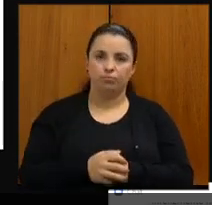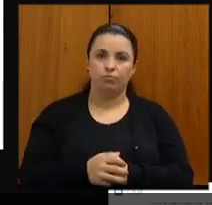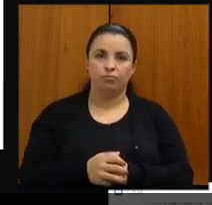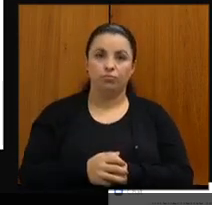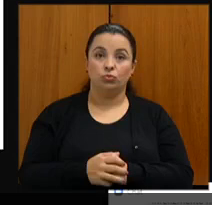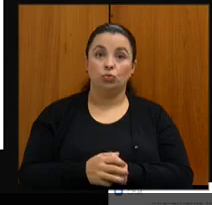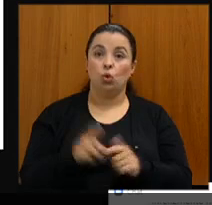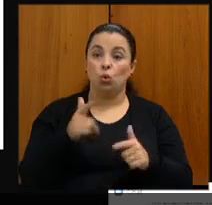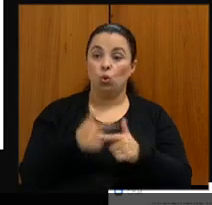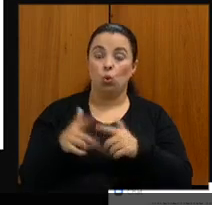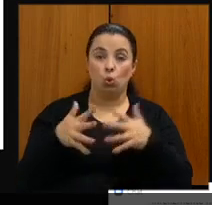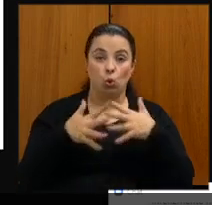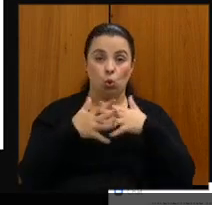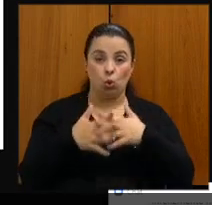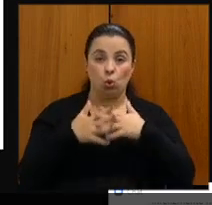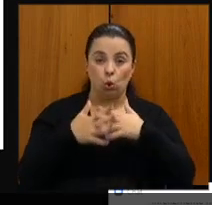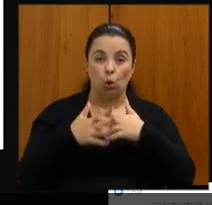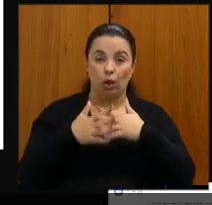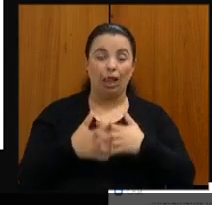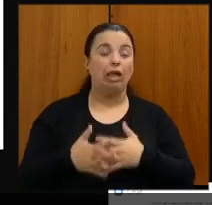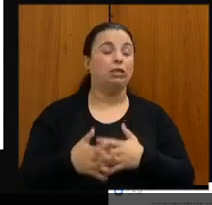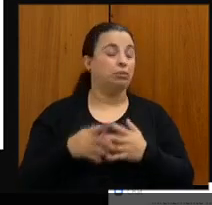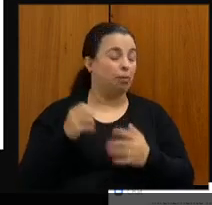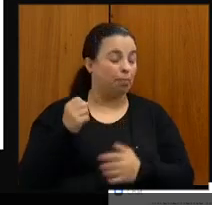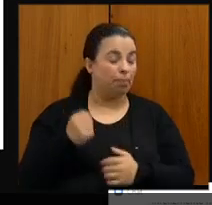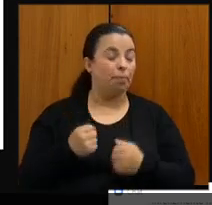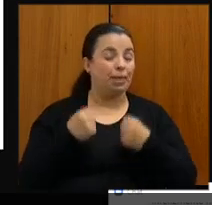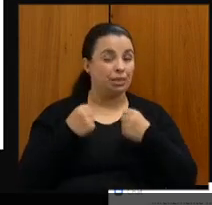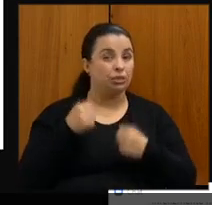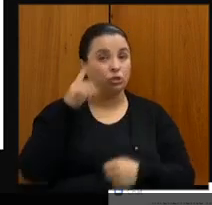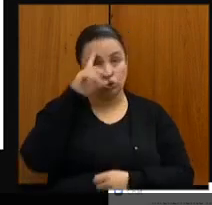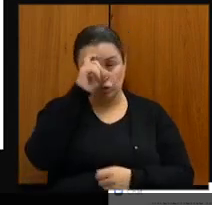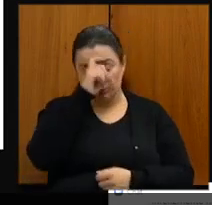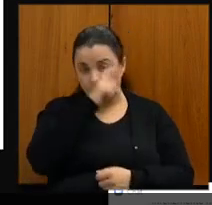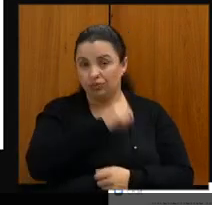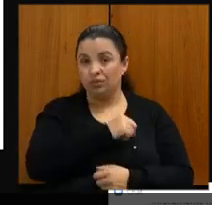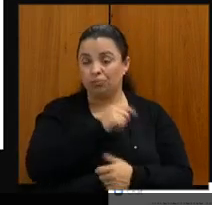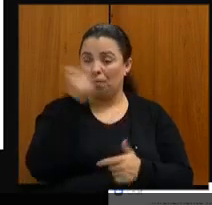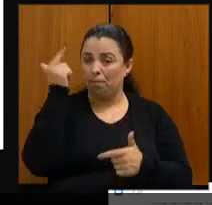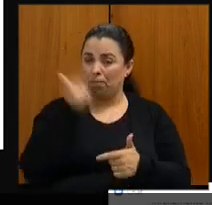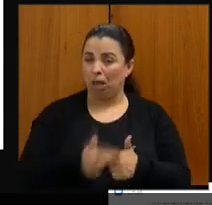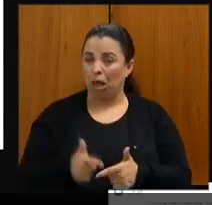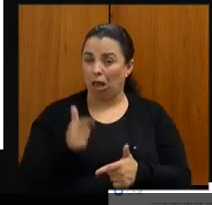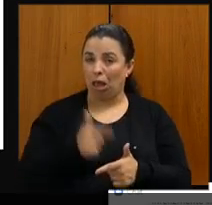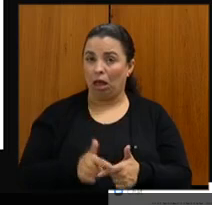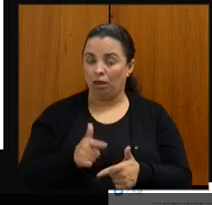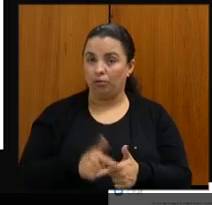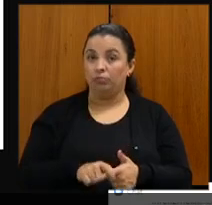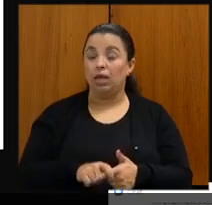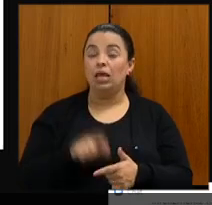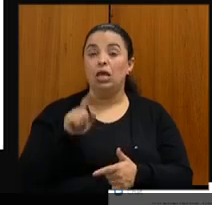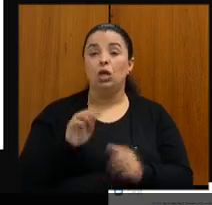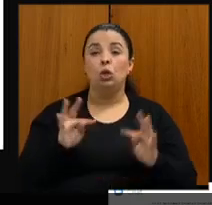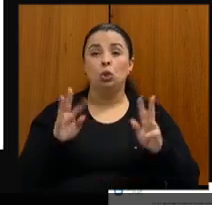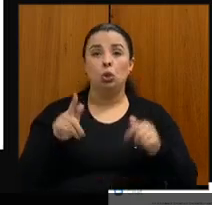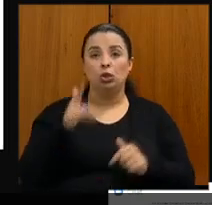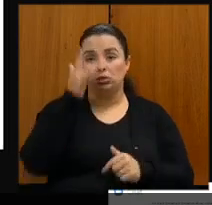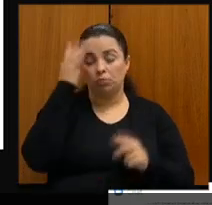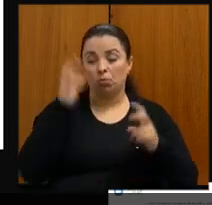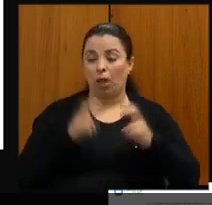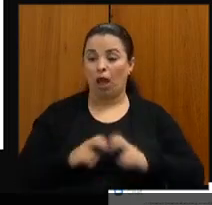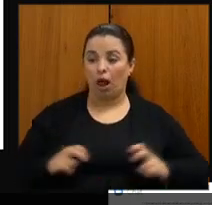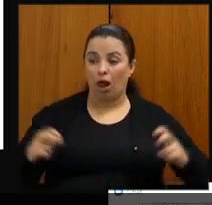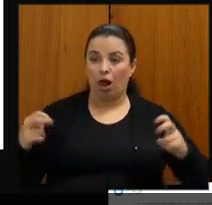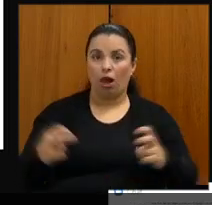conflitos geralmente são muito complicados às vezes temos temos conflitos muito complexos e trazer todos esses atores para